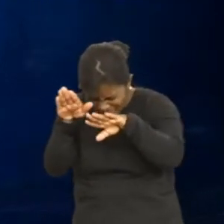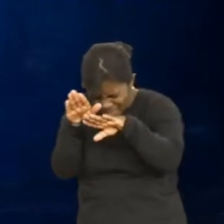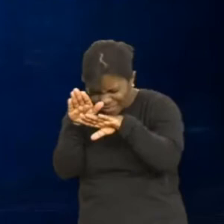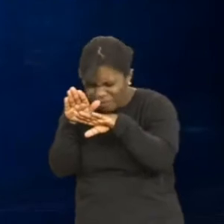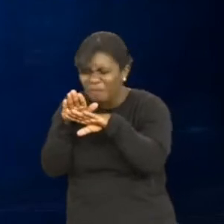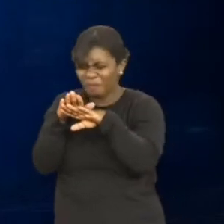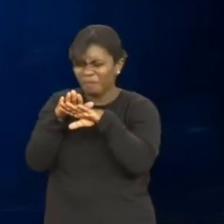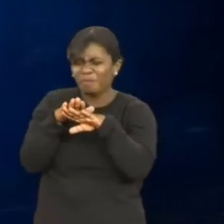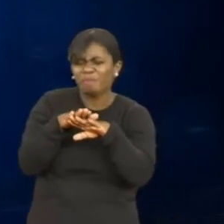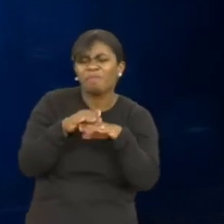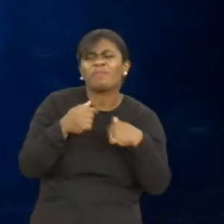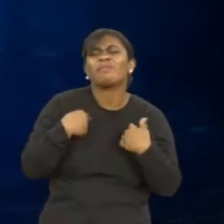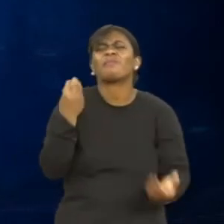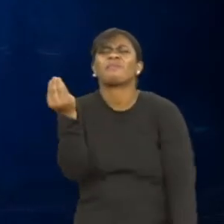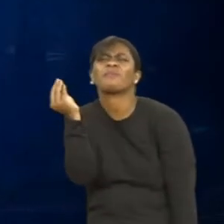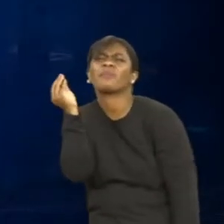Eu quero descer